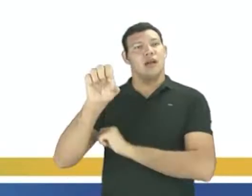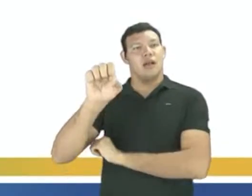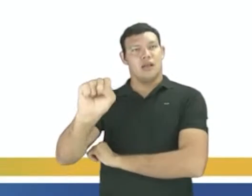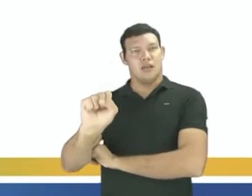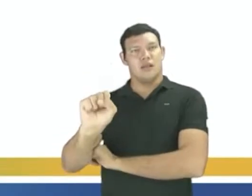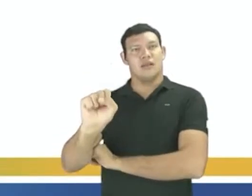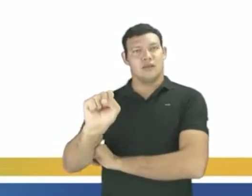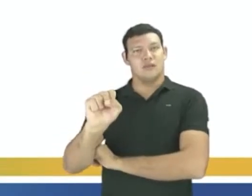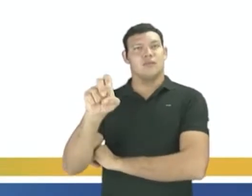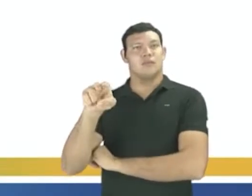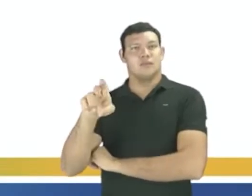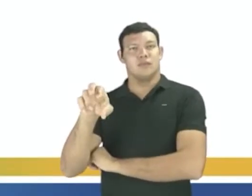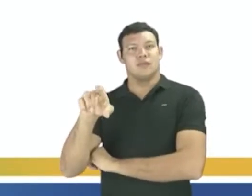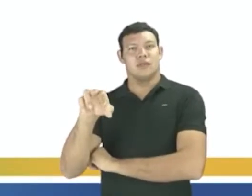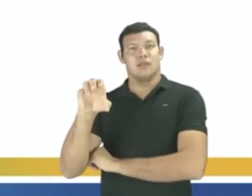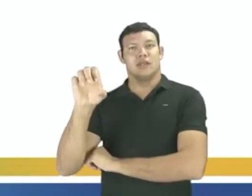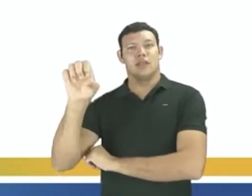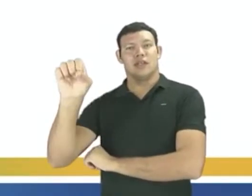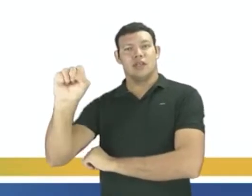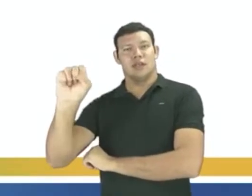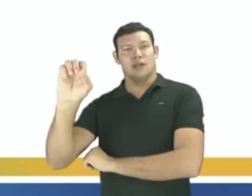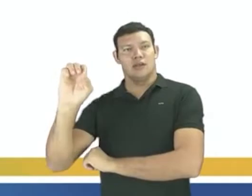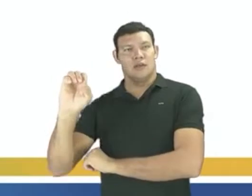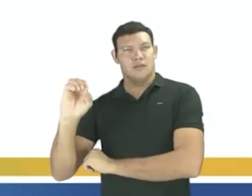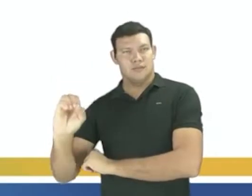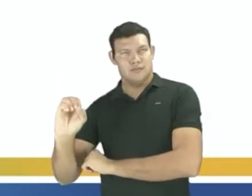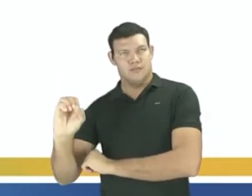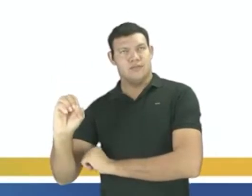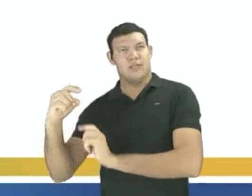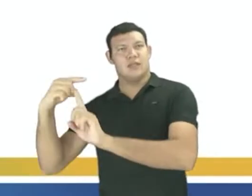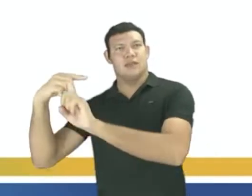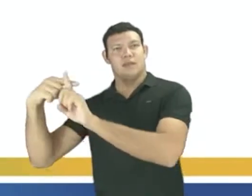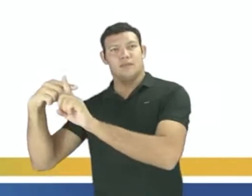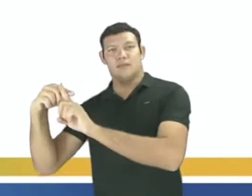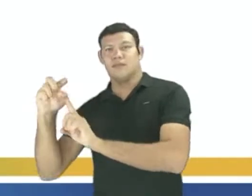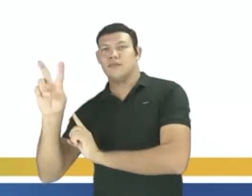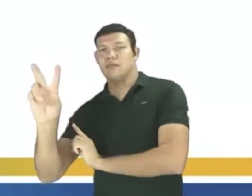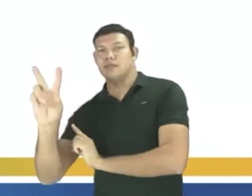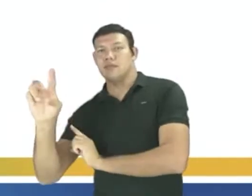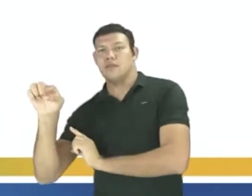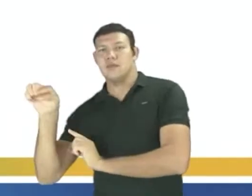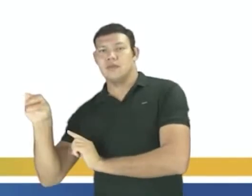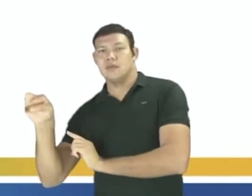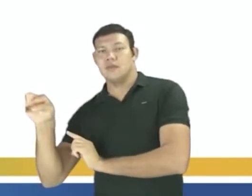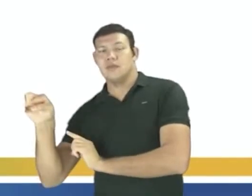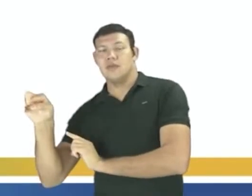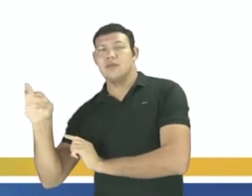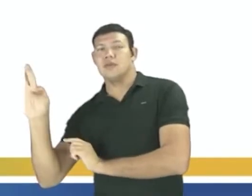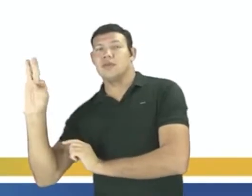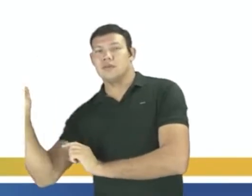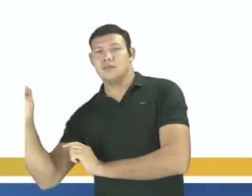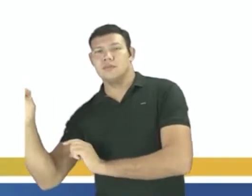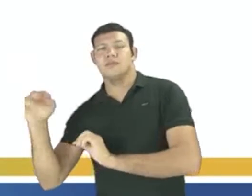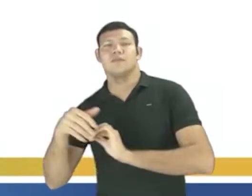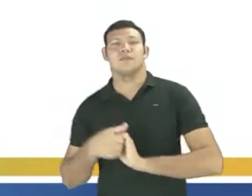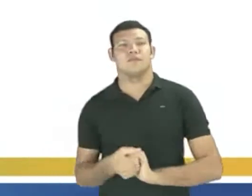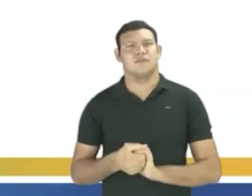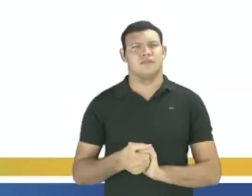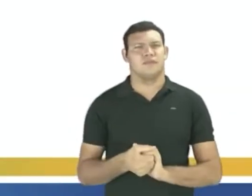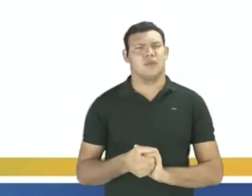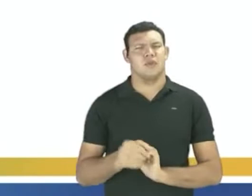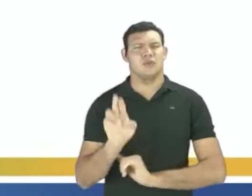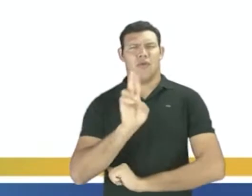espaço inicial mais a velocidade vezes o tempo. Então vocês percebam que toda a